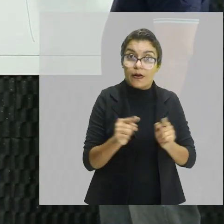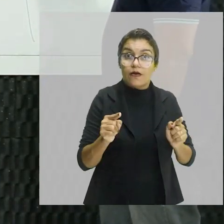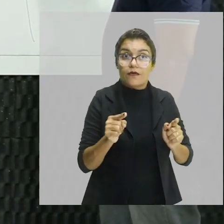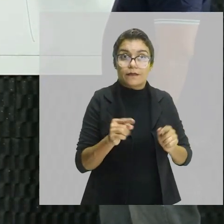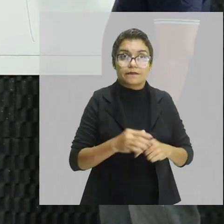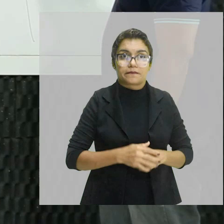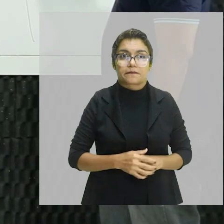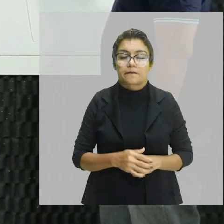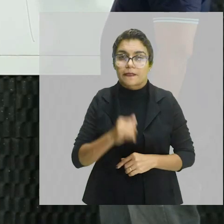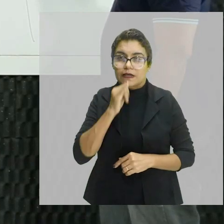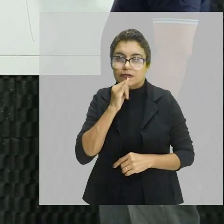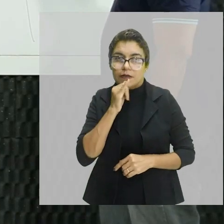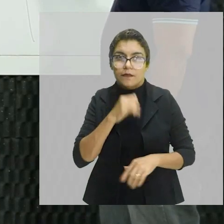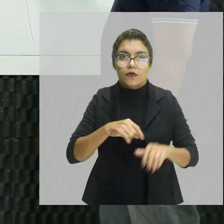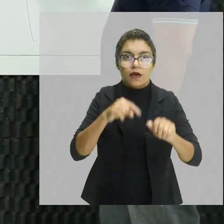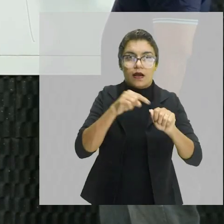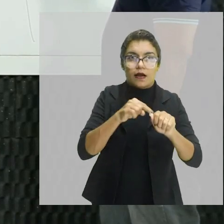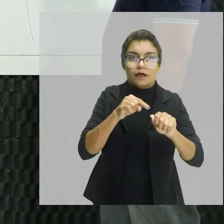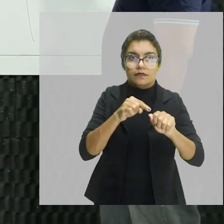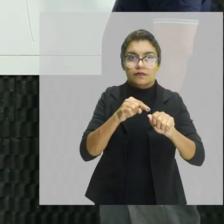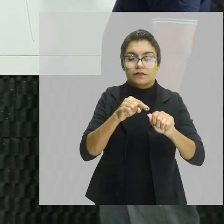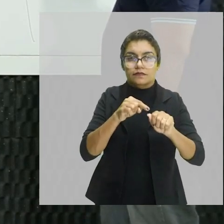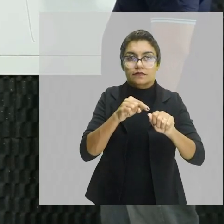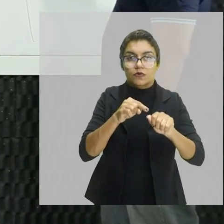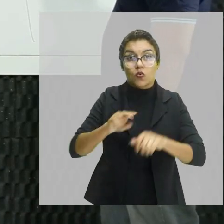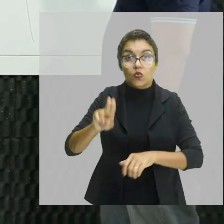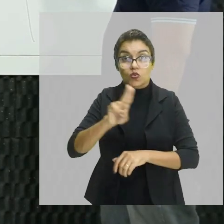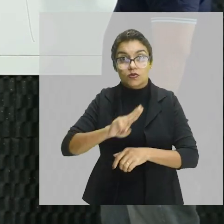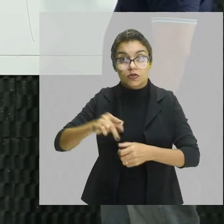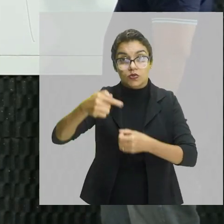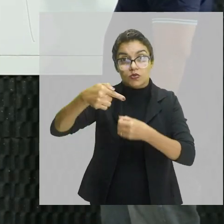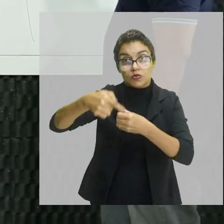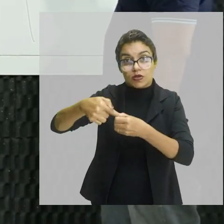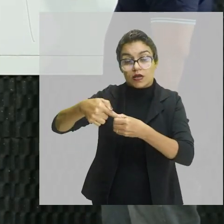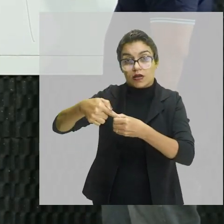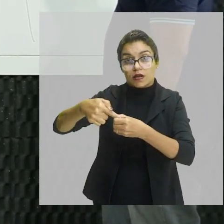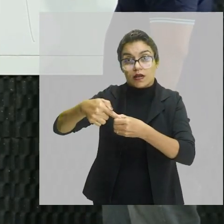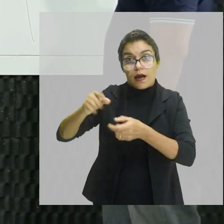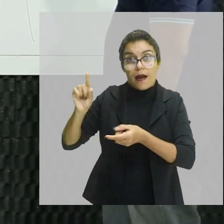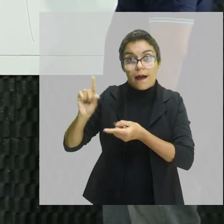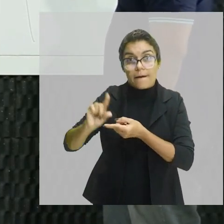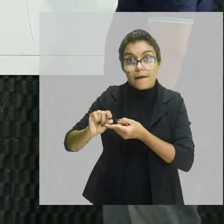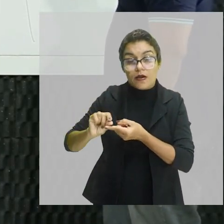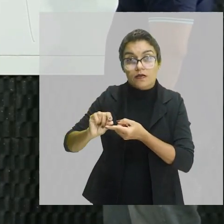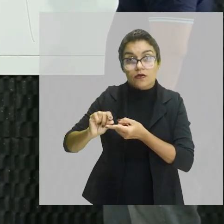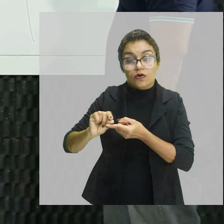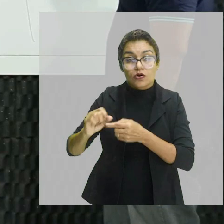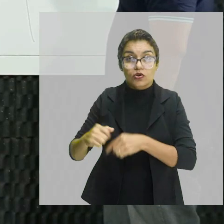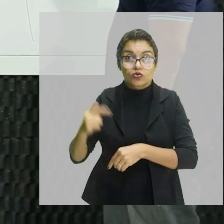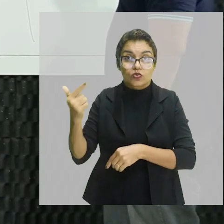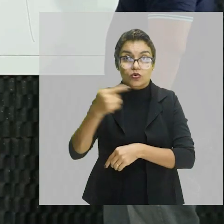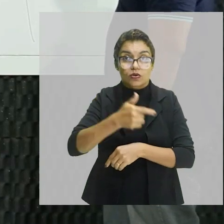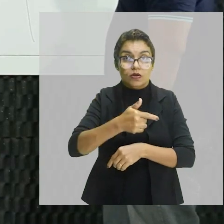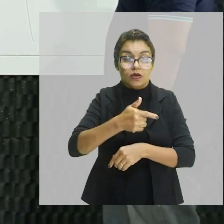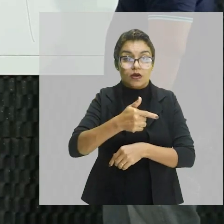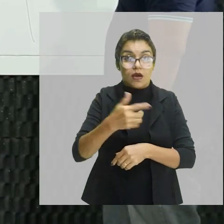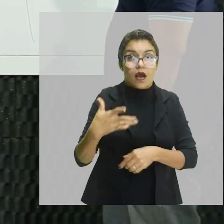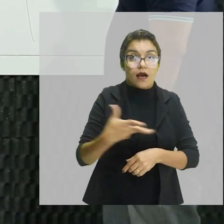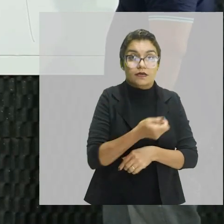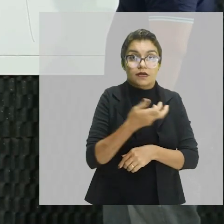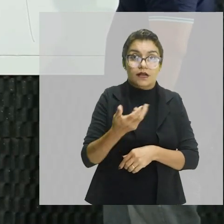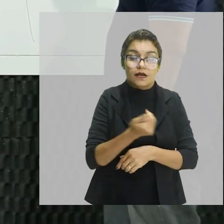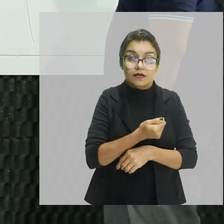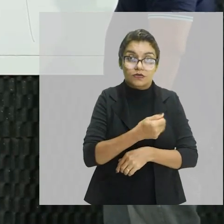a aceleração com gasolina é menor do que a aceleração com o